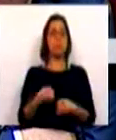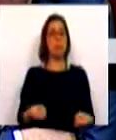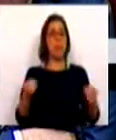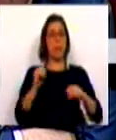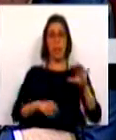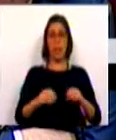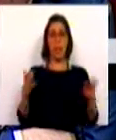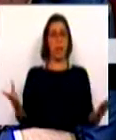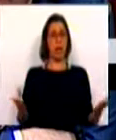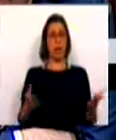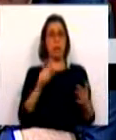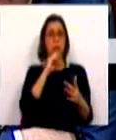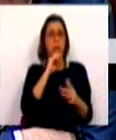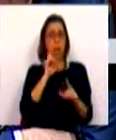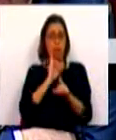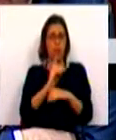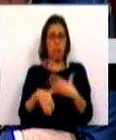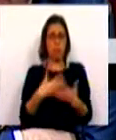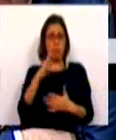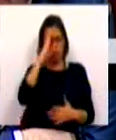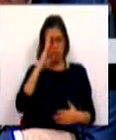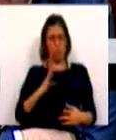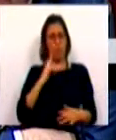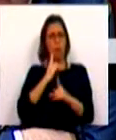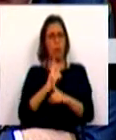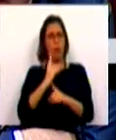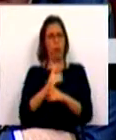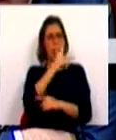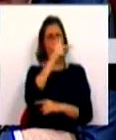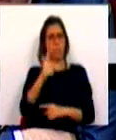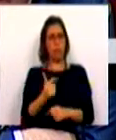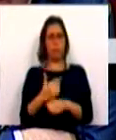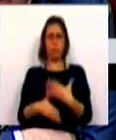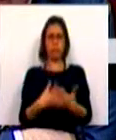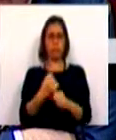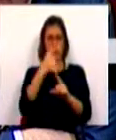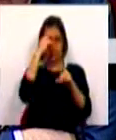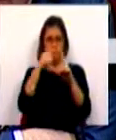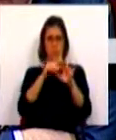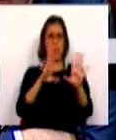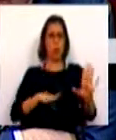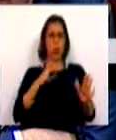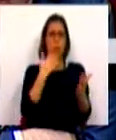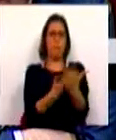em causa na sua capacidade das nossas Forças Armadas desempenharem em pleno as missões que lhes estão confiadas. Muito obrigado.